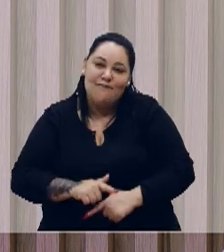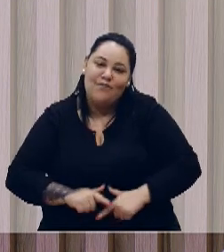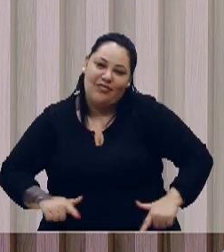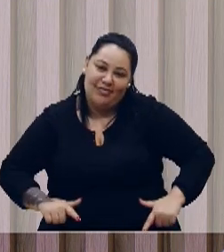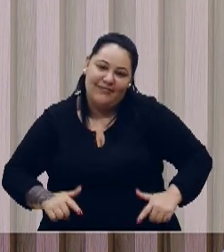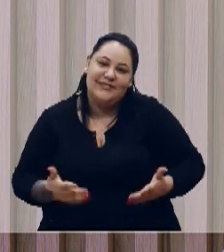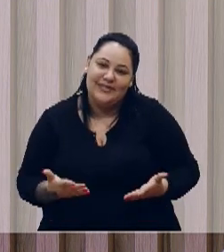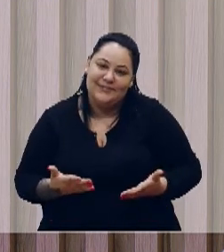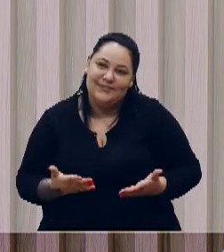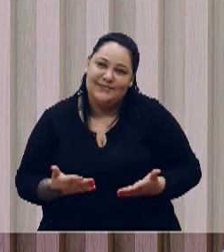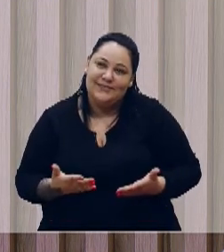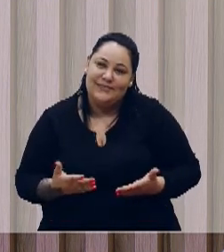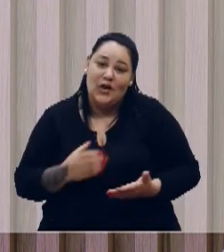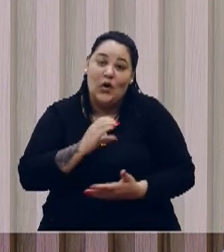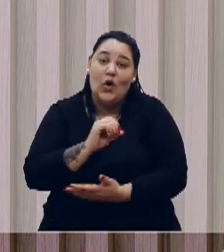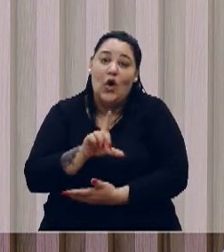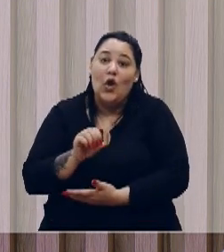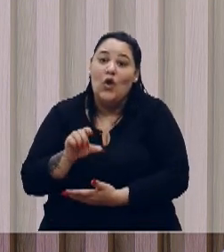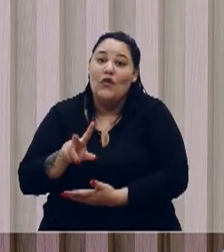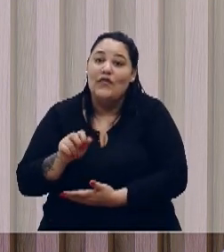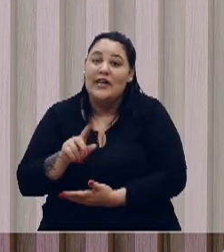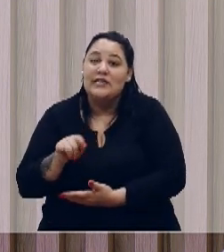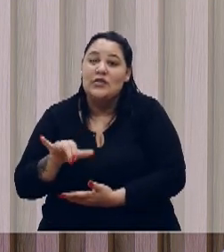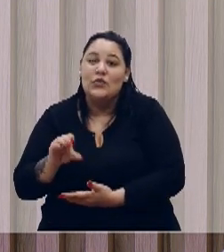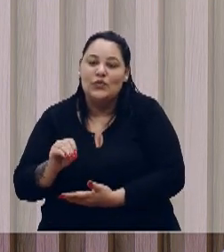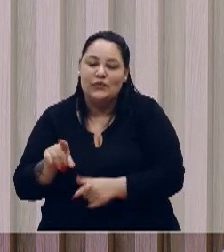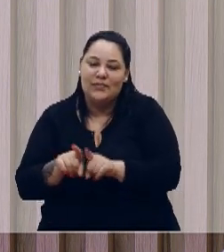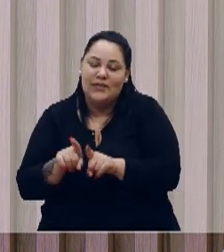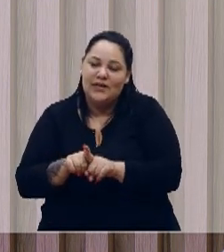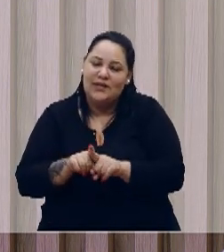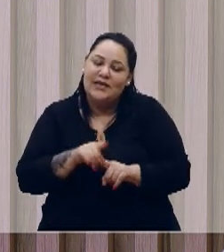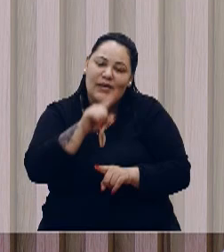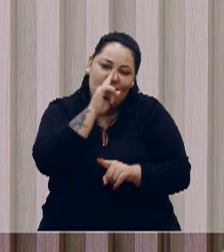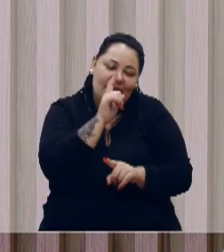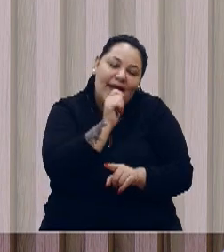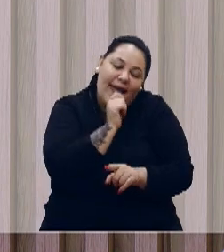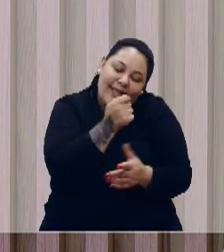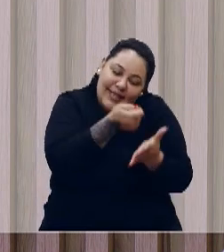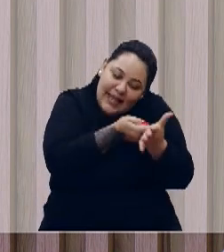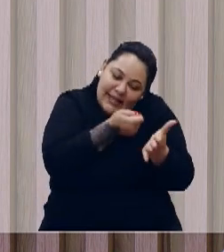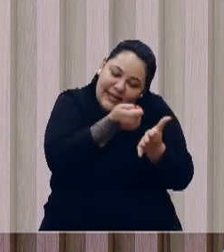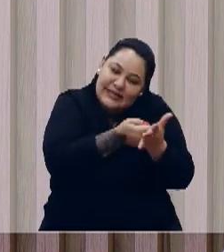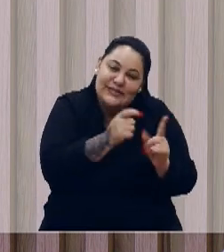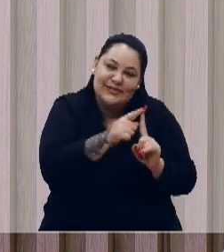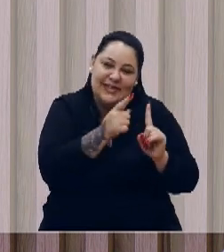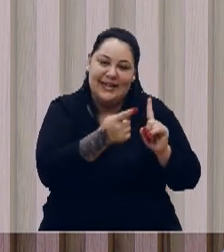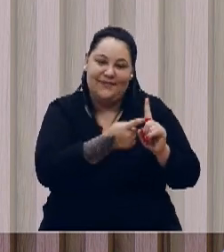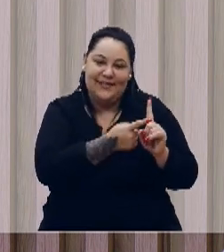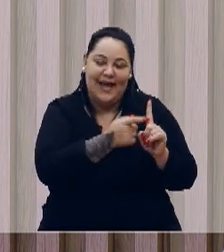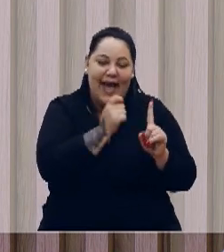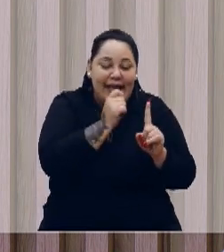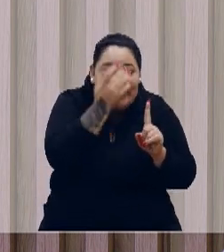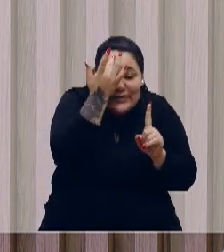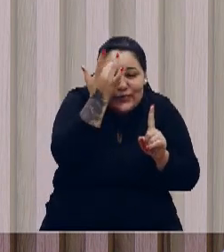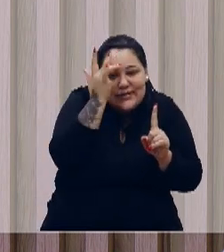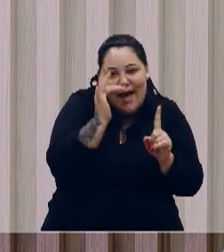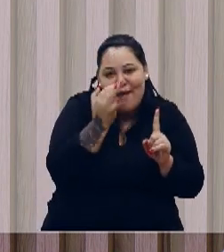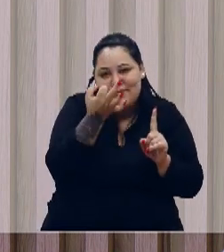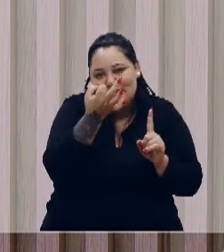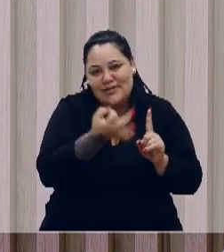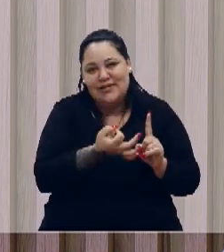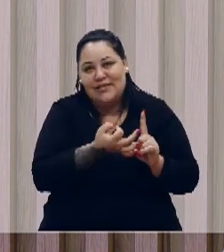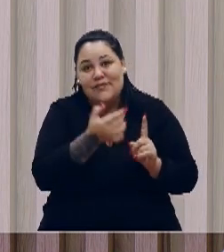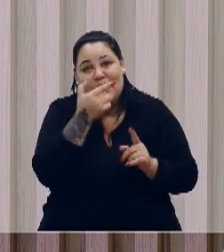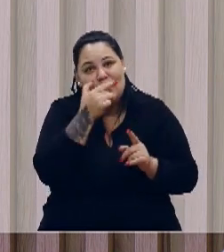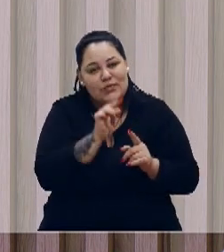muito bem essa questão do colo vazio ser de tentantes também, né? Que ainda não tem, né, não sabem, não tem certeza. A gente